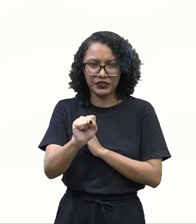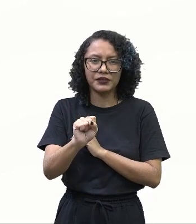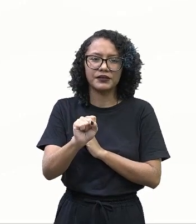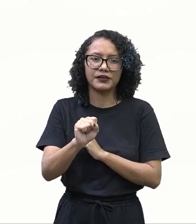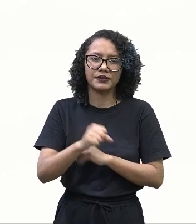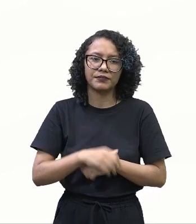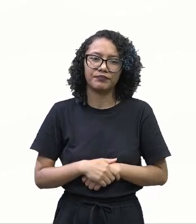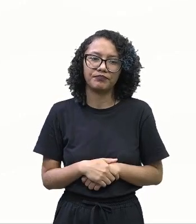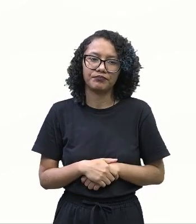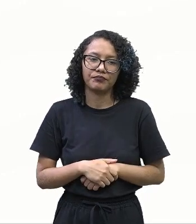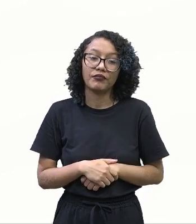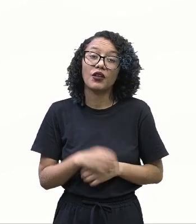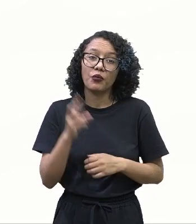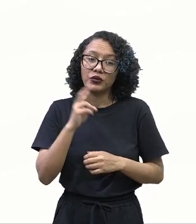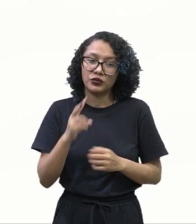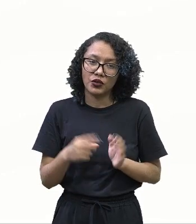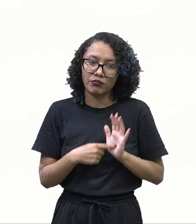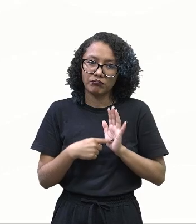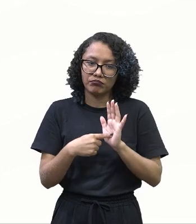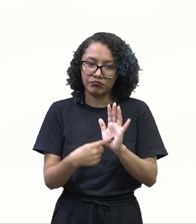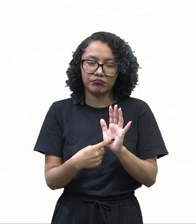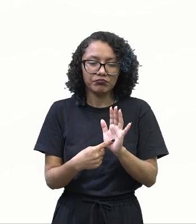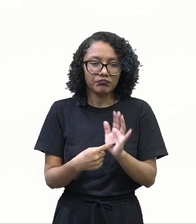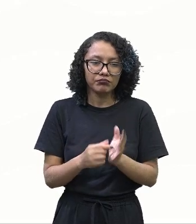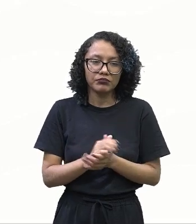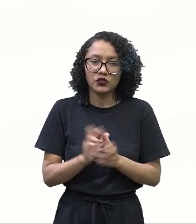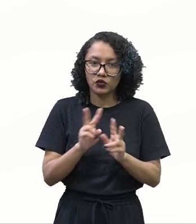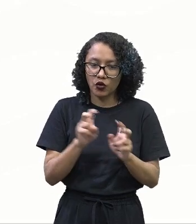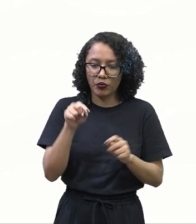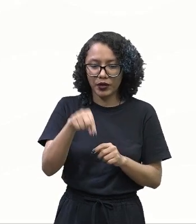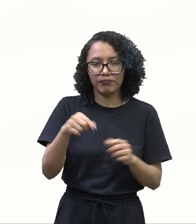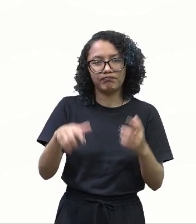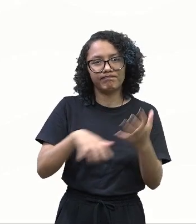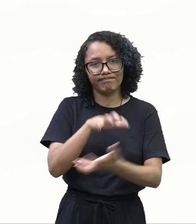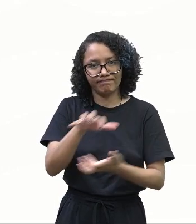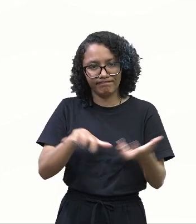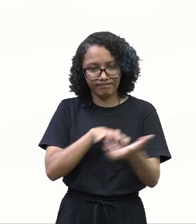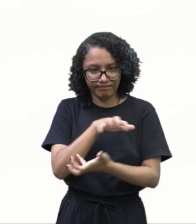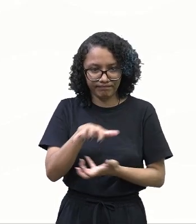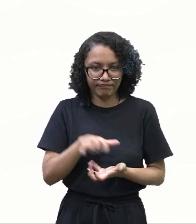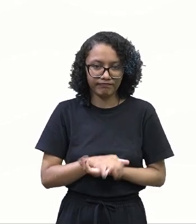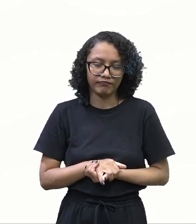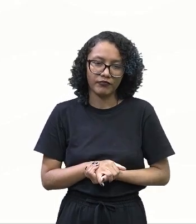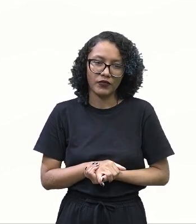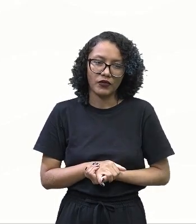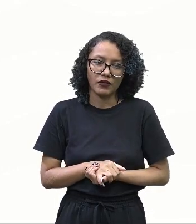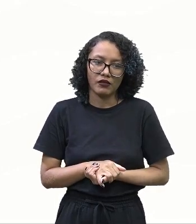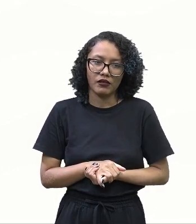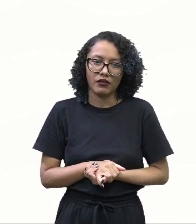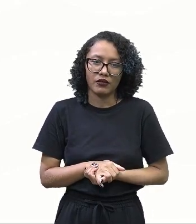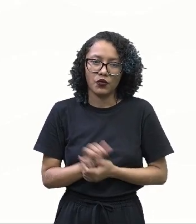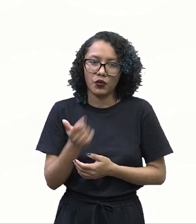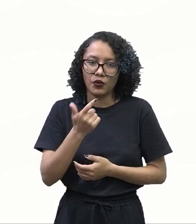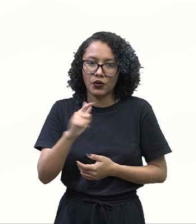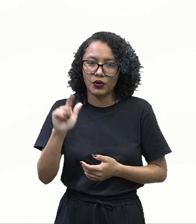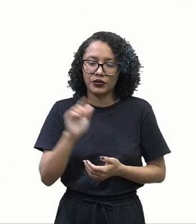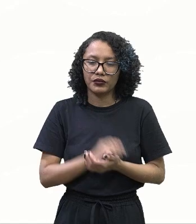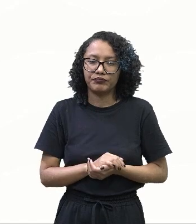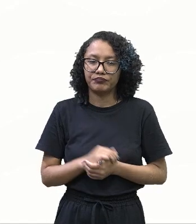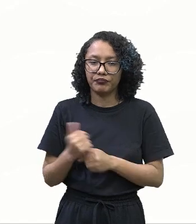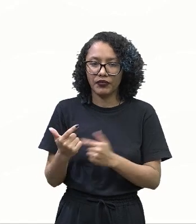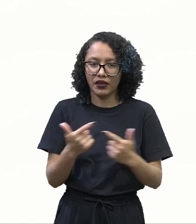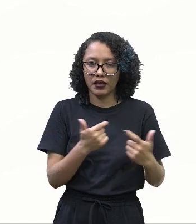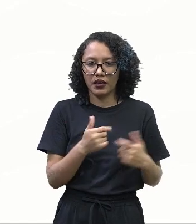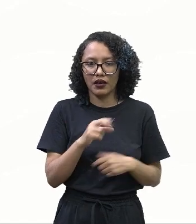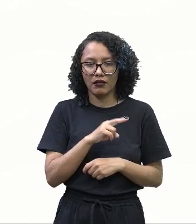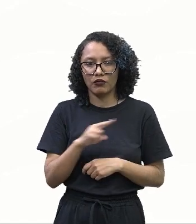da revolta dos Canudos. Outro movimento que a gente tem nesse momento também é a Guerra do Contestado,